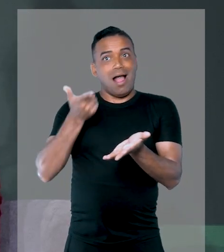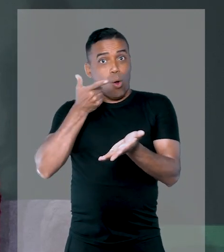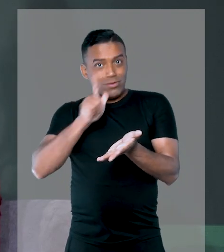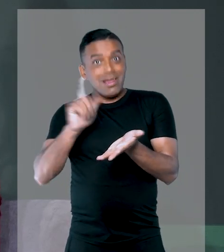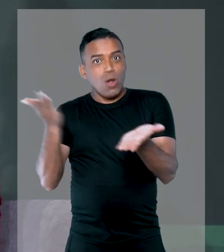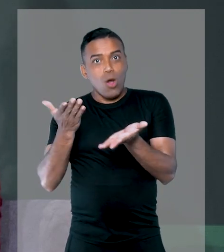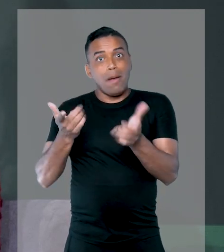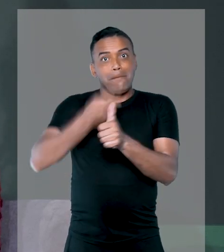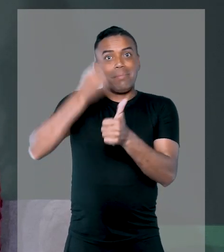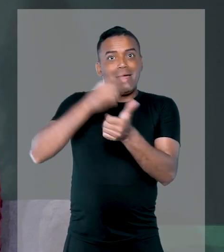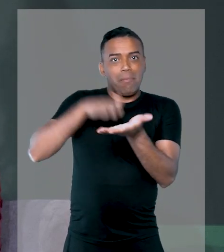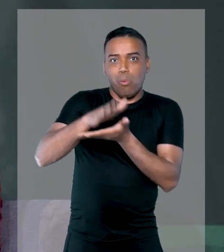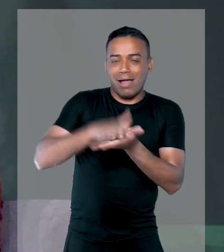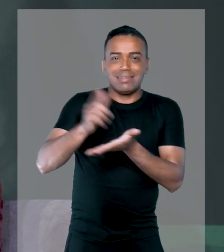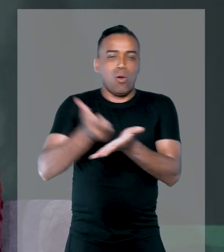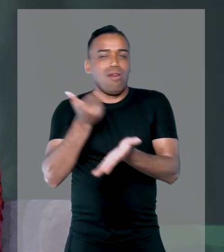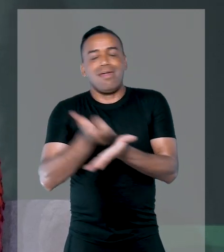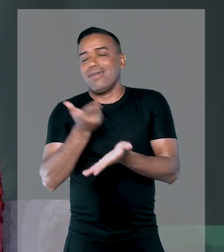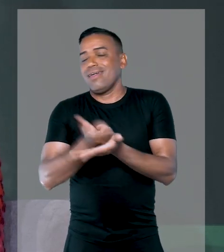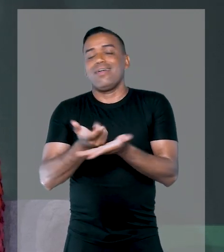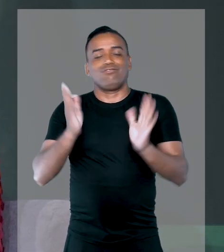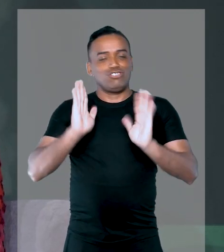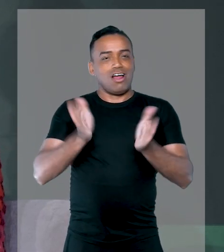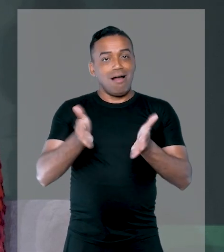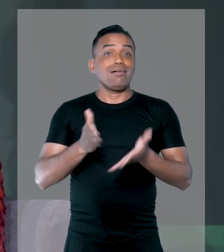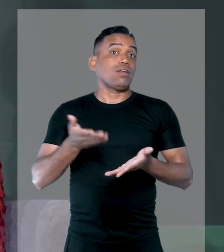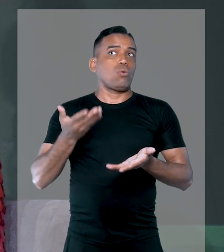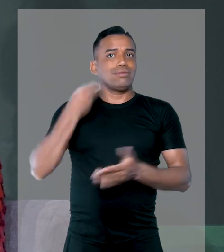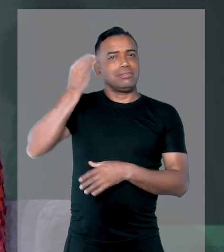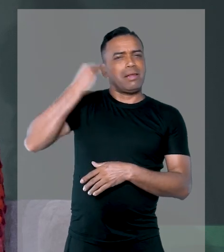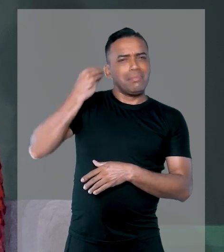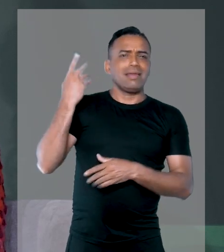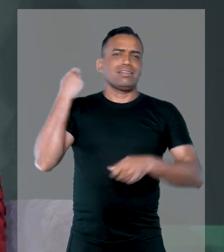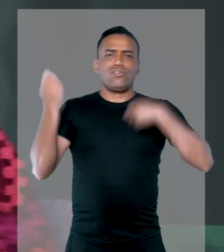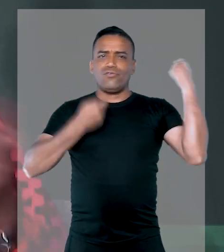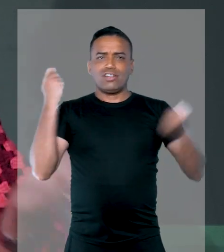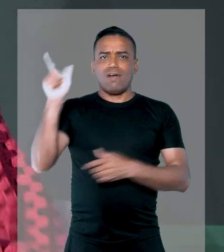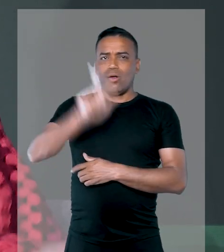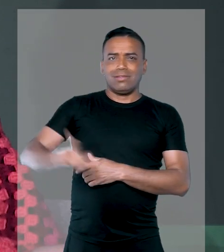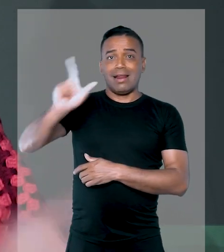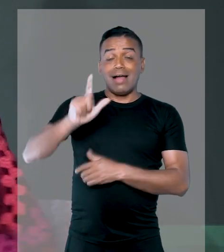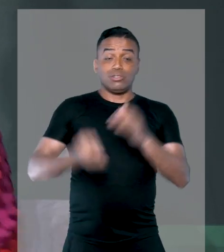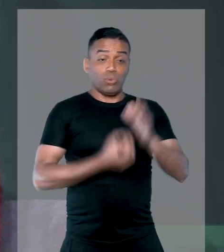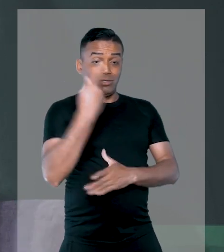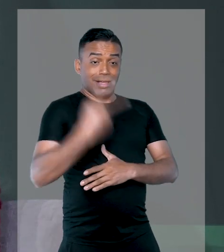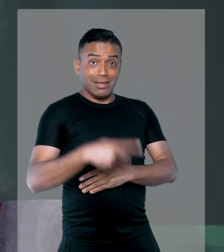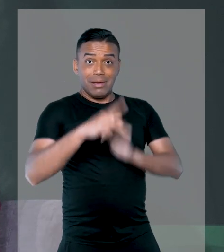tudo. E assim, depois que eu passei por esse processo, e até pelas minhas vivências nos festivais literários, produzidos pelo Sempre um